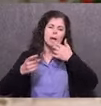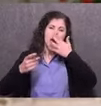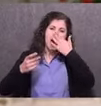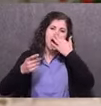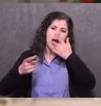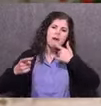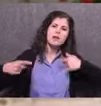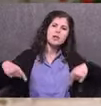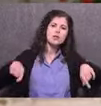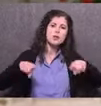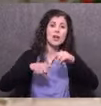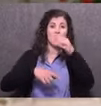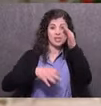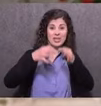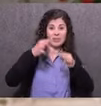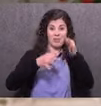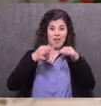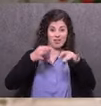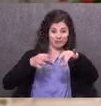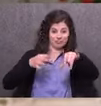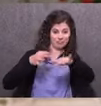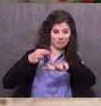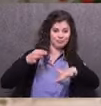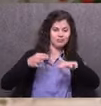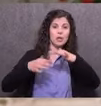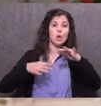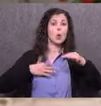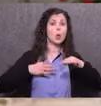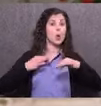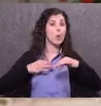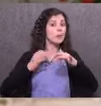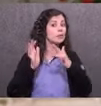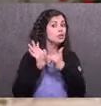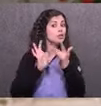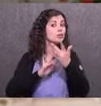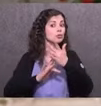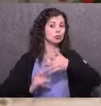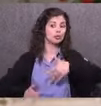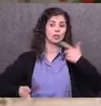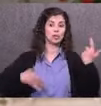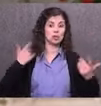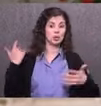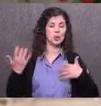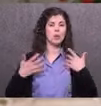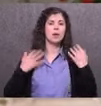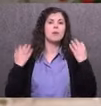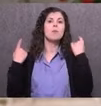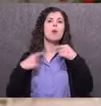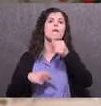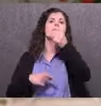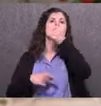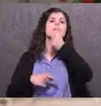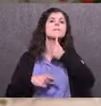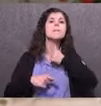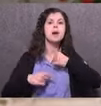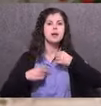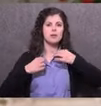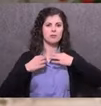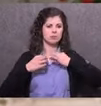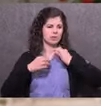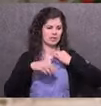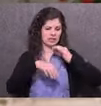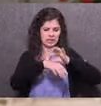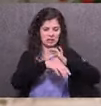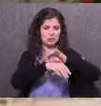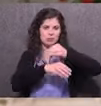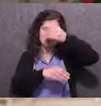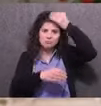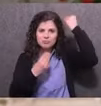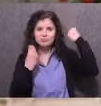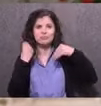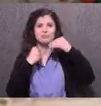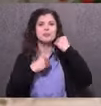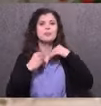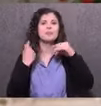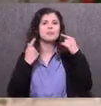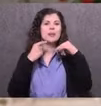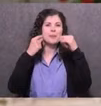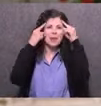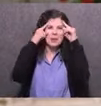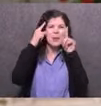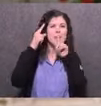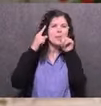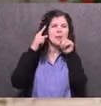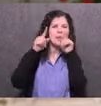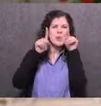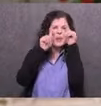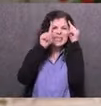coorte. Tiraram-lhe a roupa e envolveram-no no manto vermelho. Teceram uma coroa de espinhos e puseram-lhe